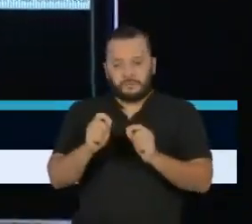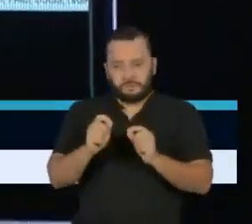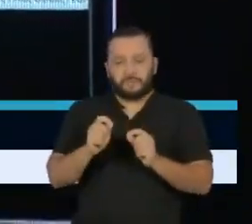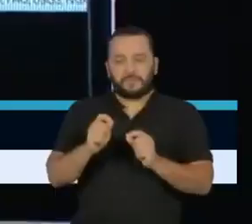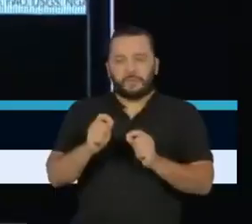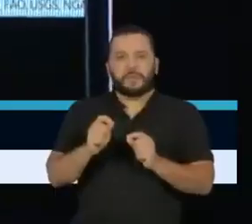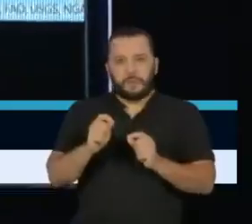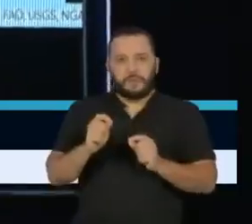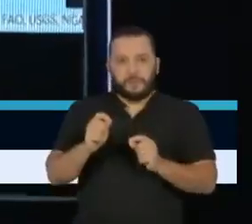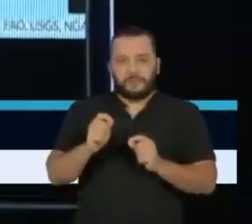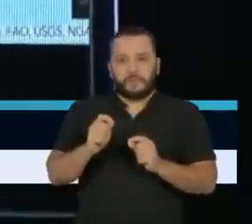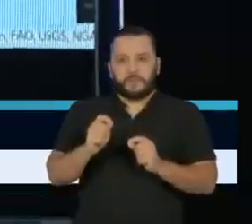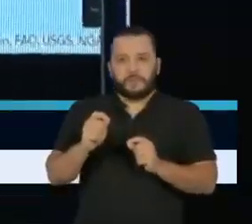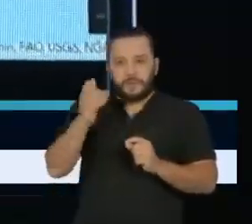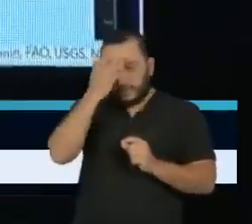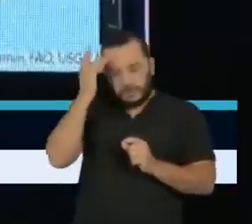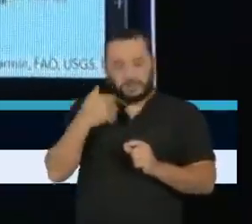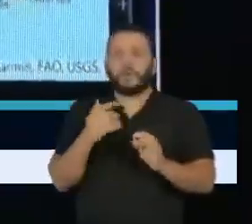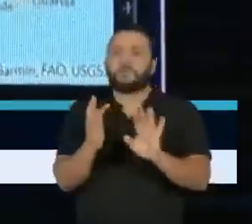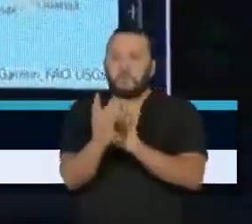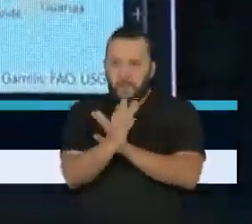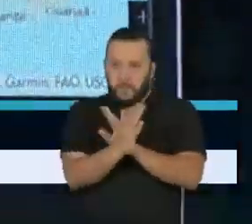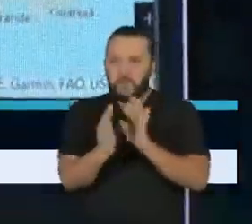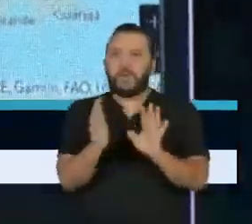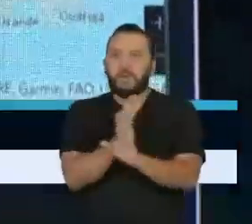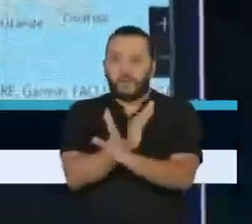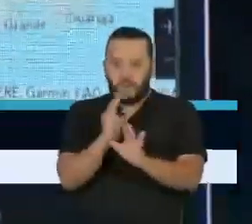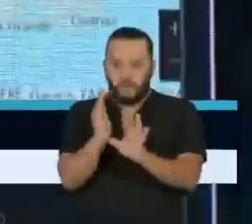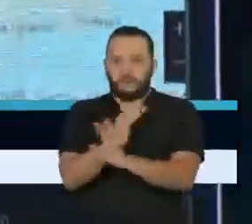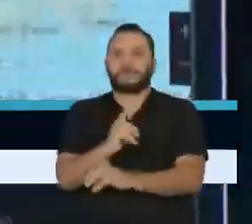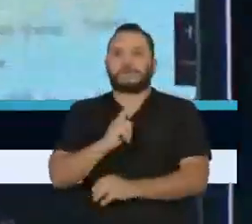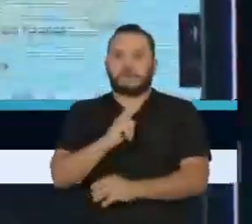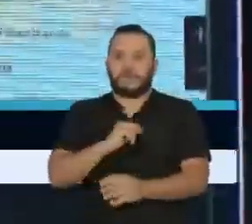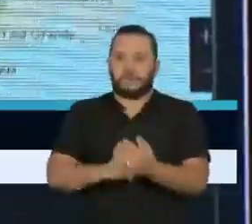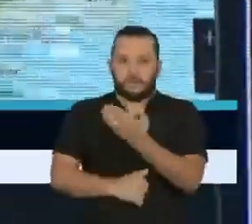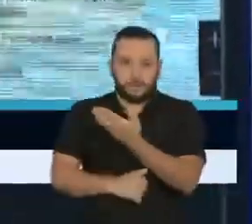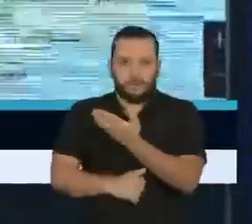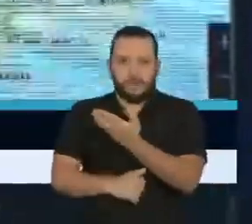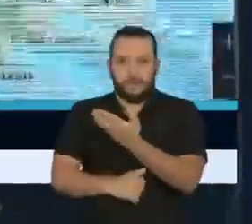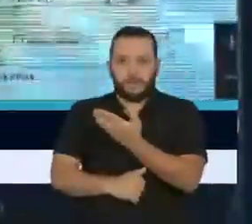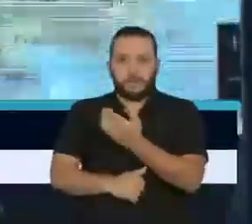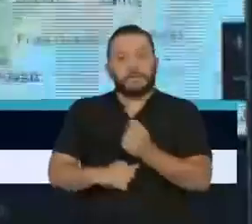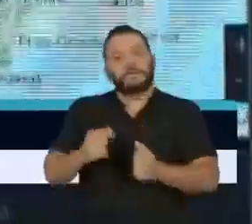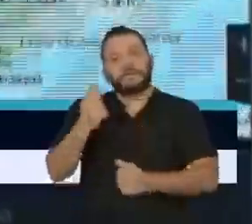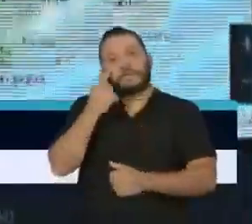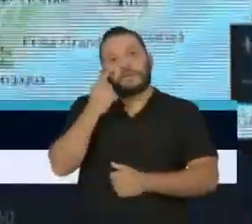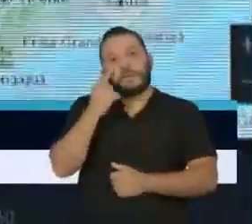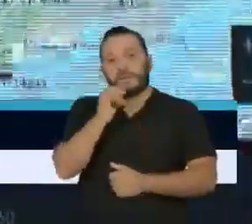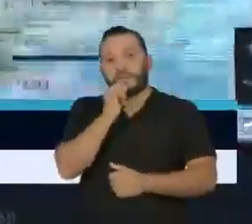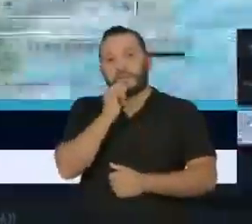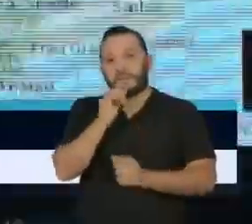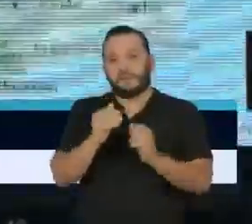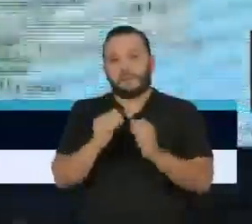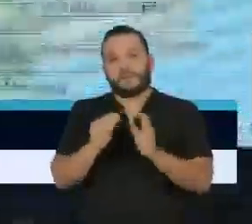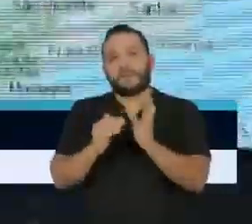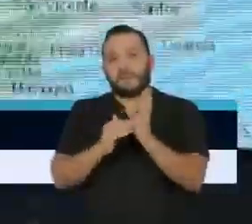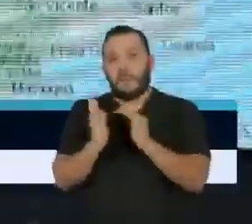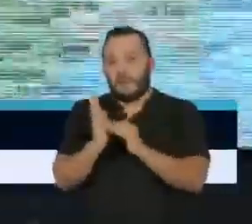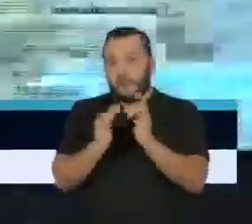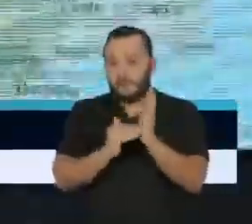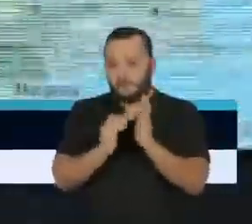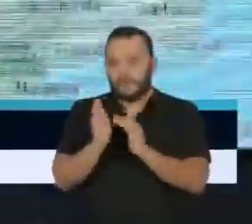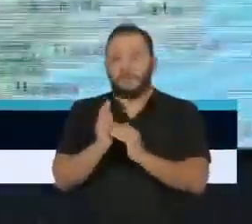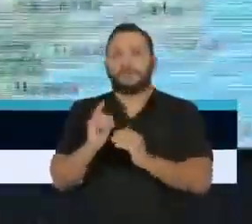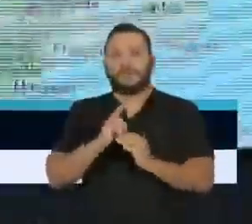as regiões com menos distanciamento social. Então, nós vemos, por exemplo, ali na região da Lapa, há uma